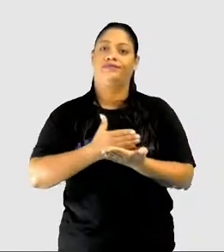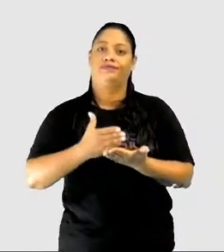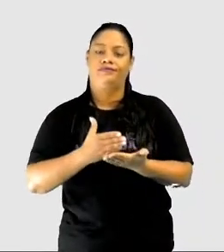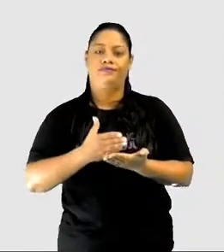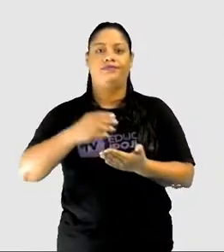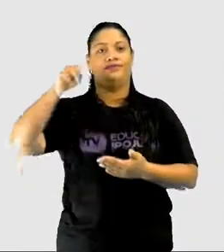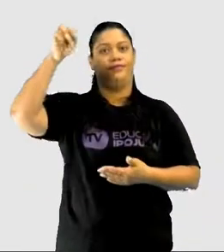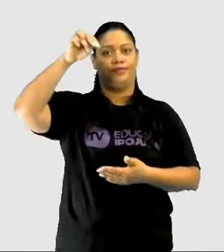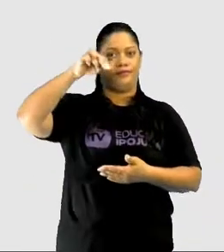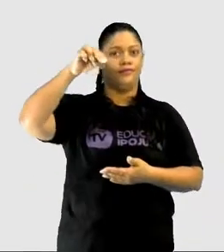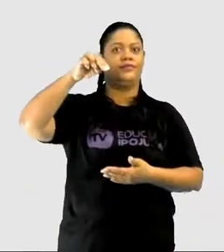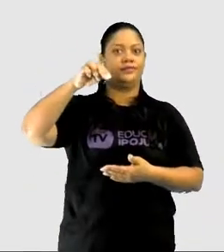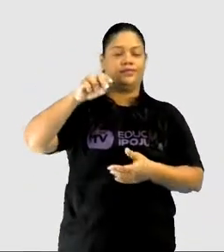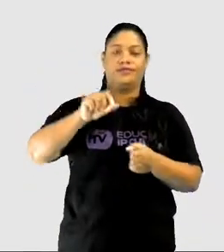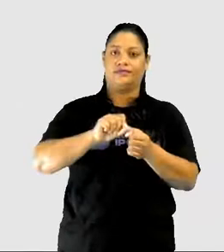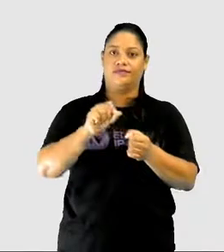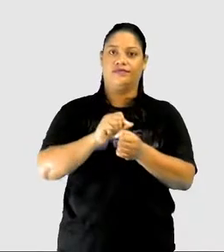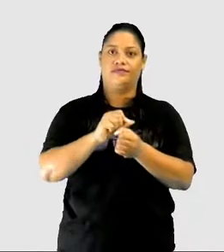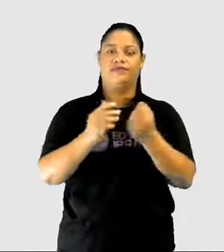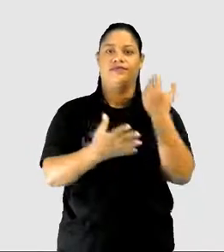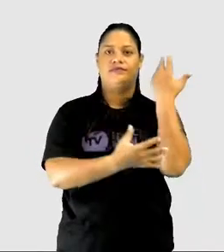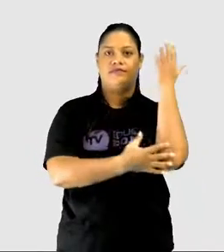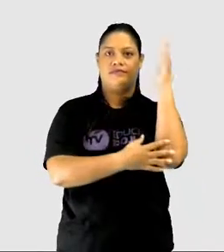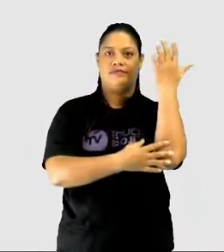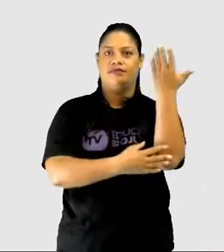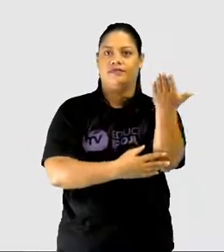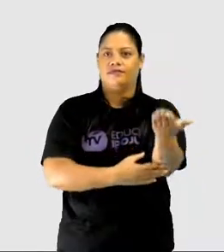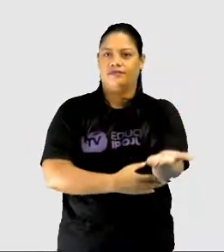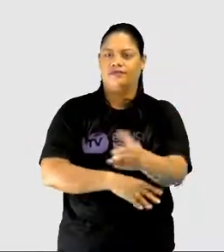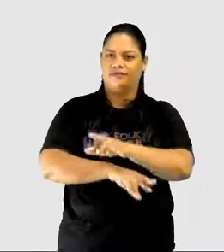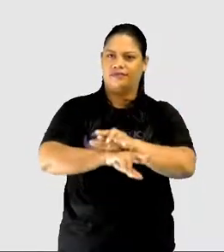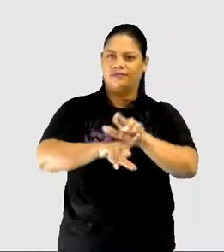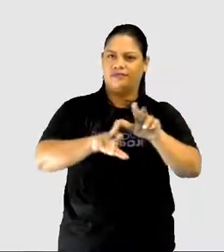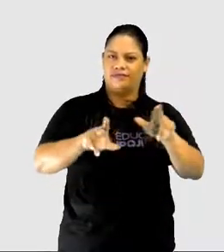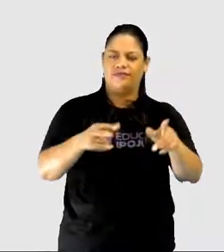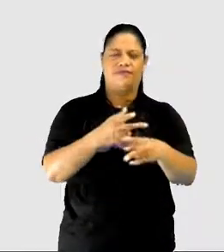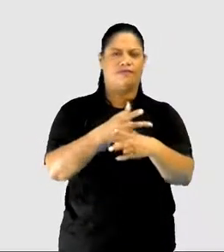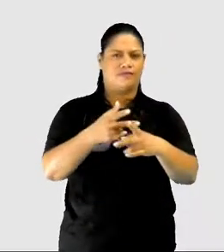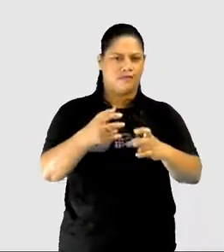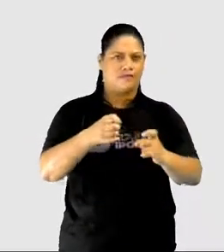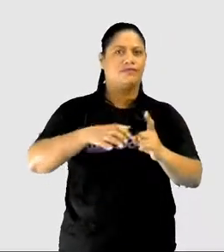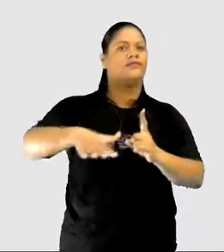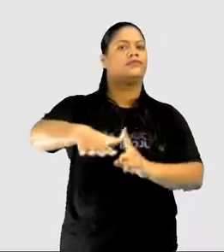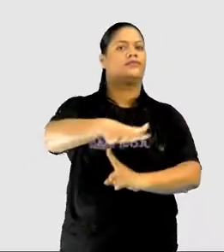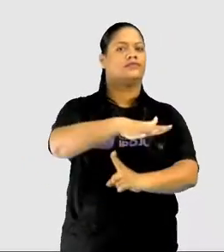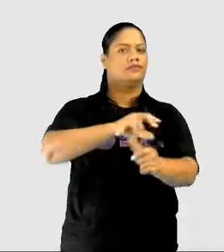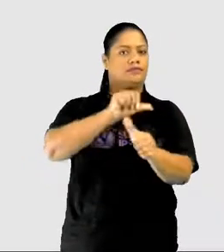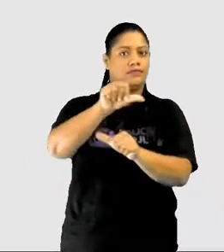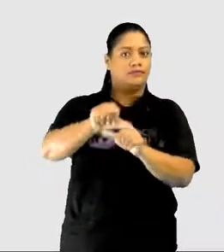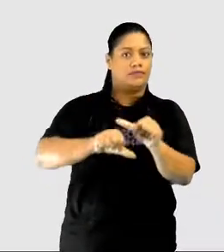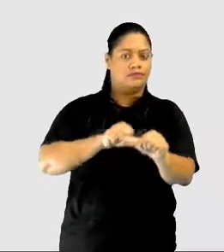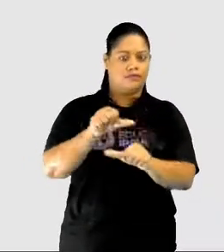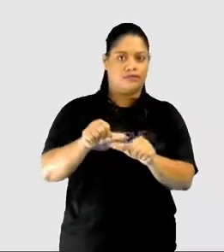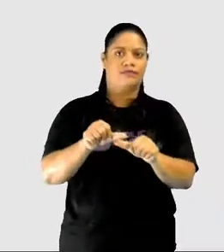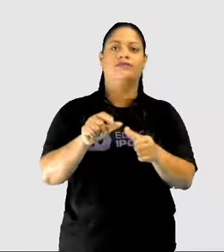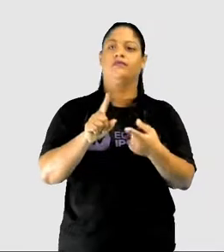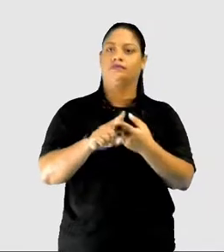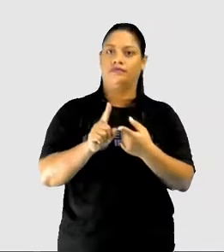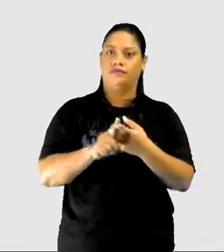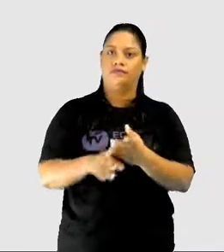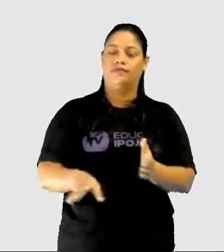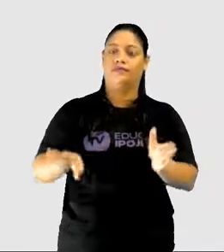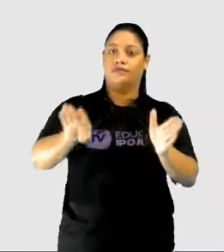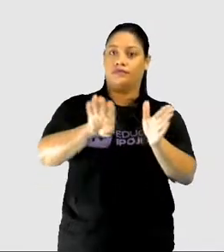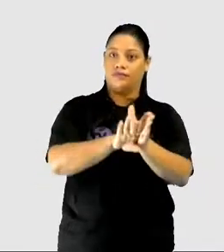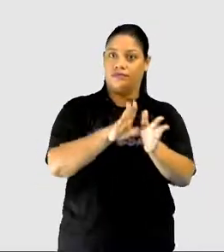norte, promovendo o desmatamento, promovendo vários impactos ambientais. A questão da urbanização, quando chega a